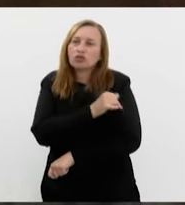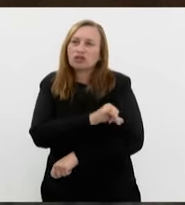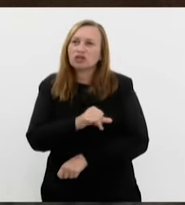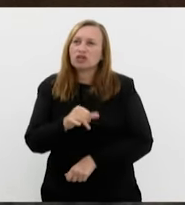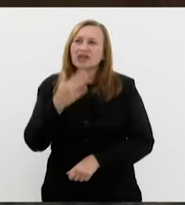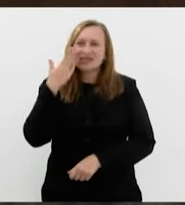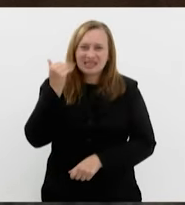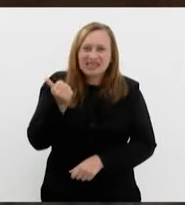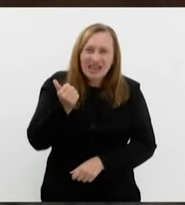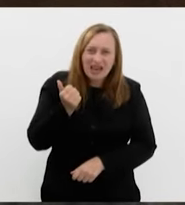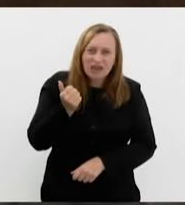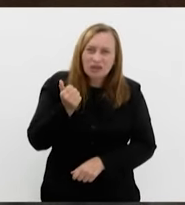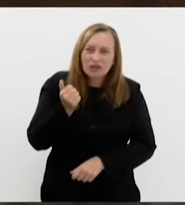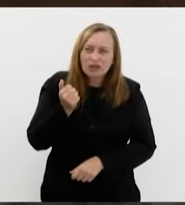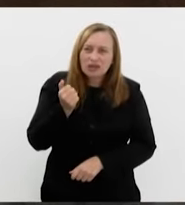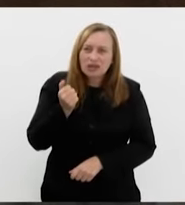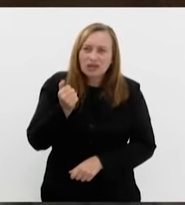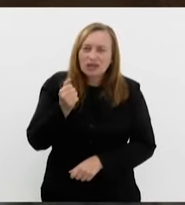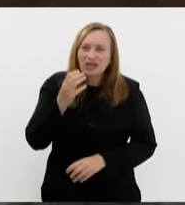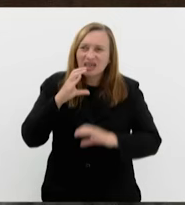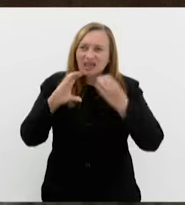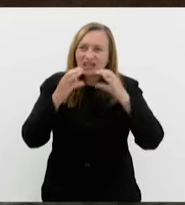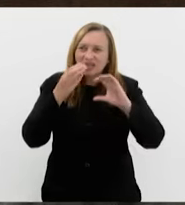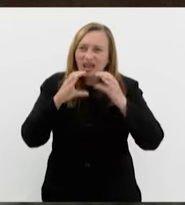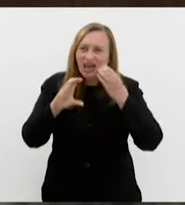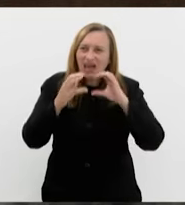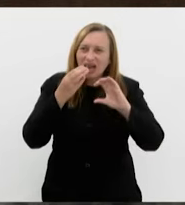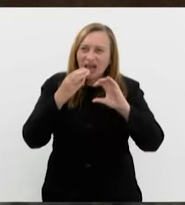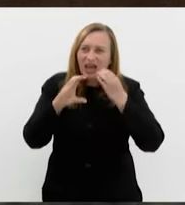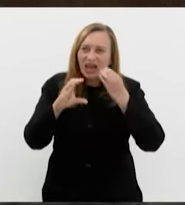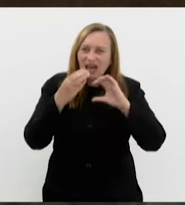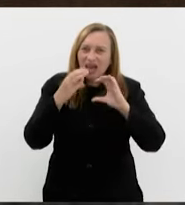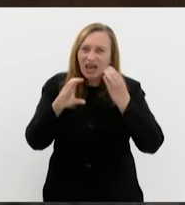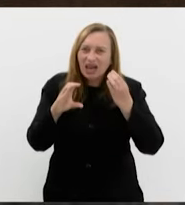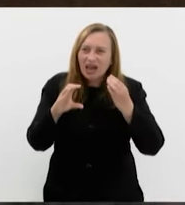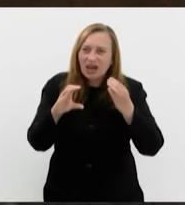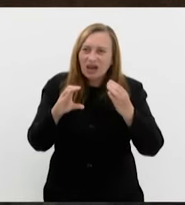Sabe pelo menos assobiar o hino? Alguém sabe?